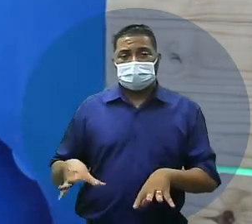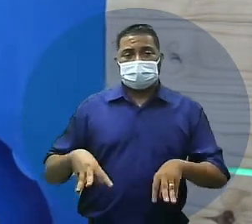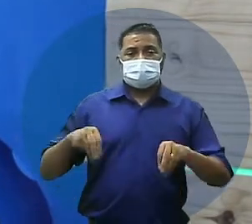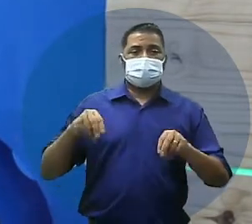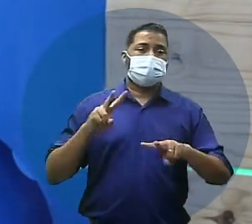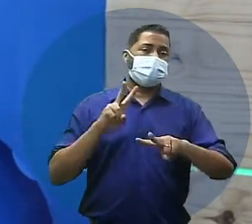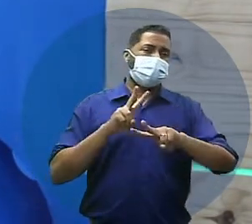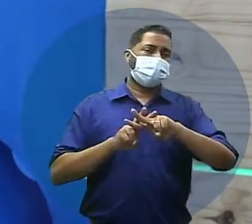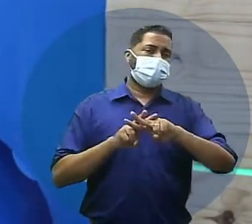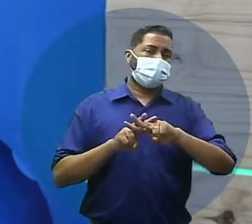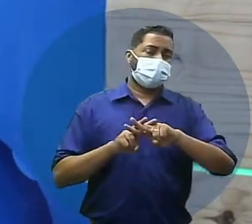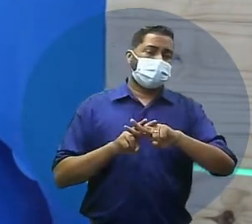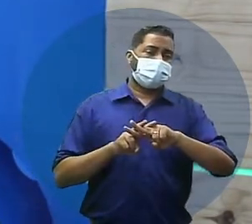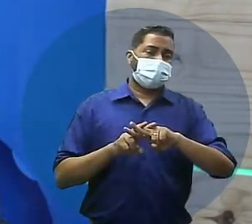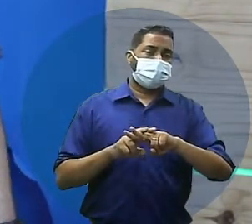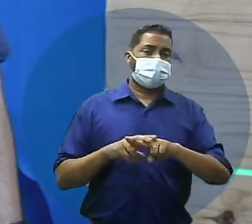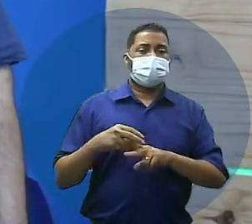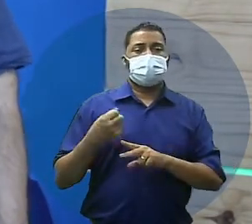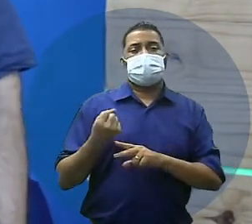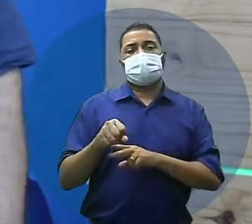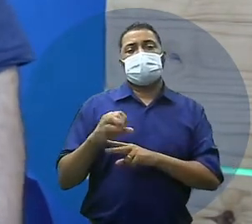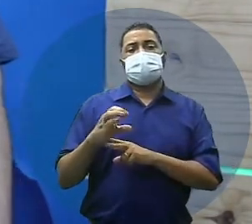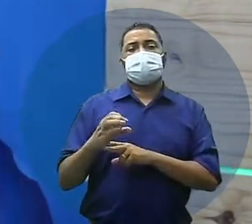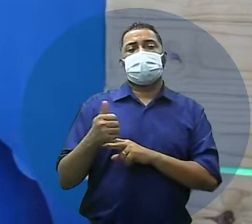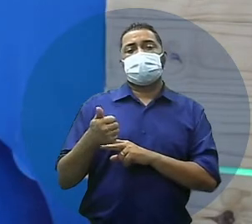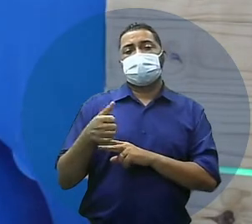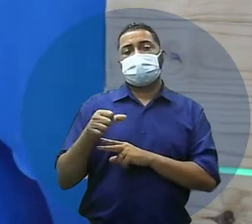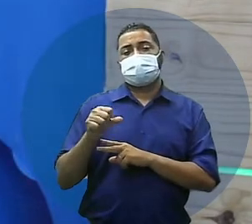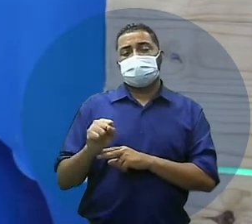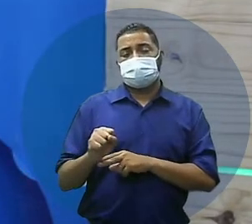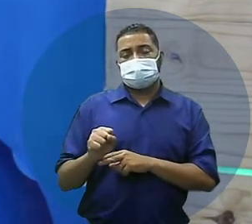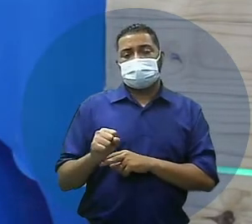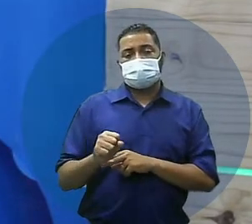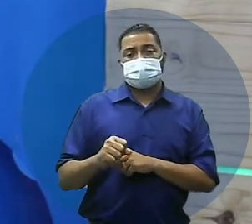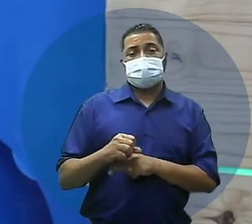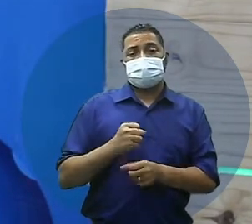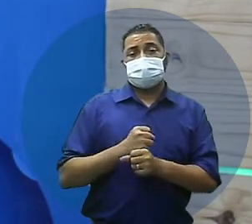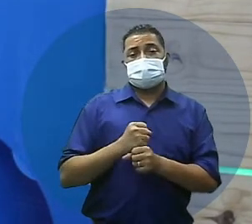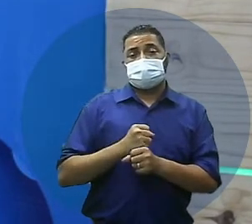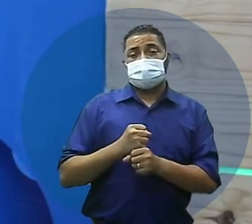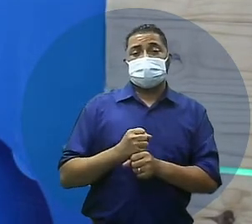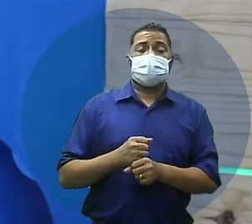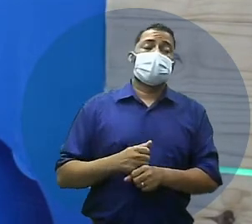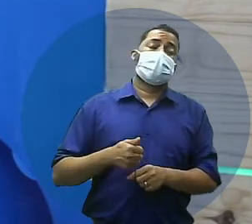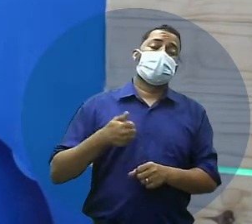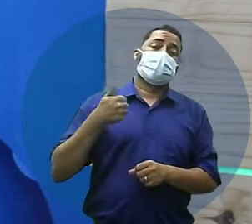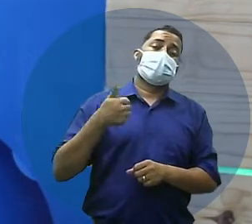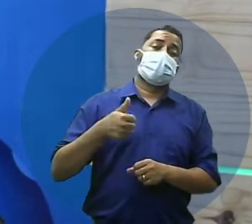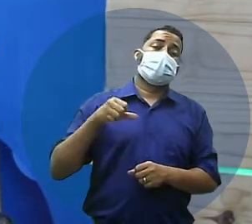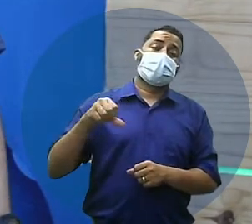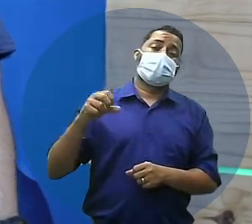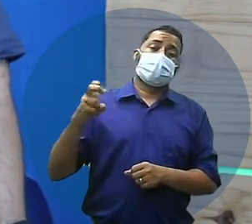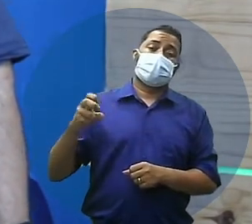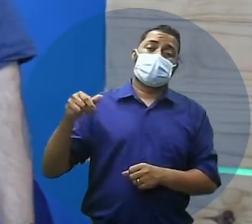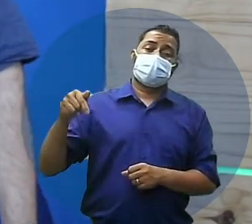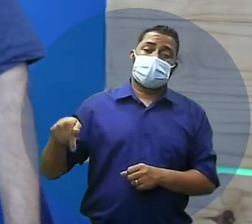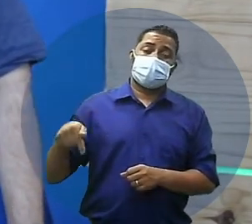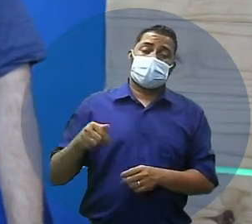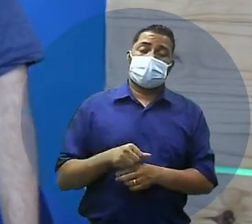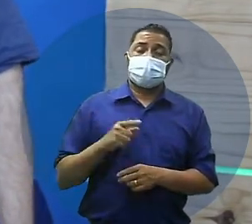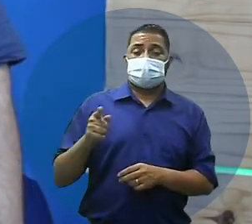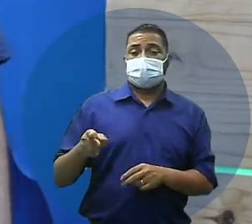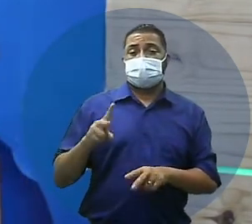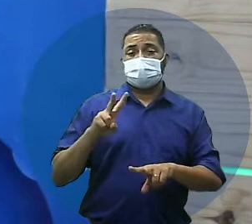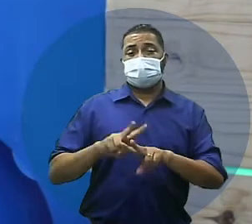ilha-prisão. Uma no século XVIII, se não me falha a memória, no ano de 1757. Fernando Noronha era uma